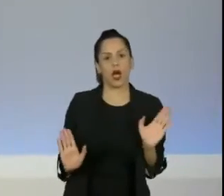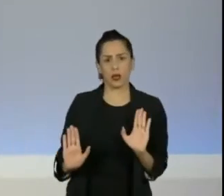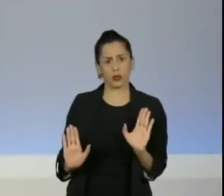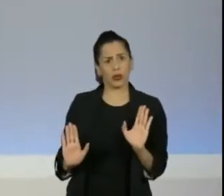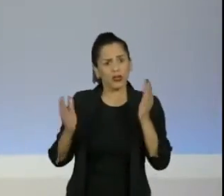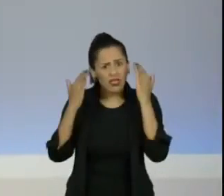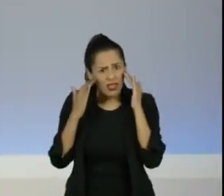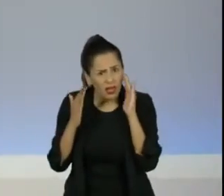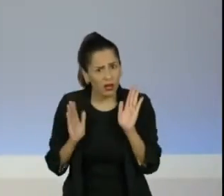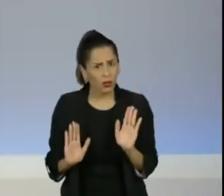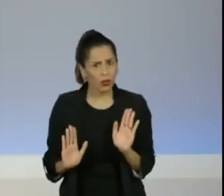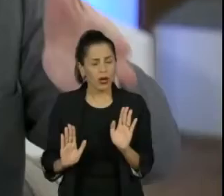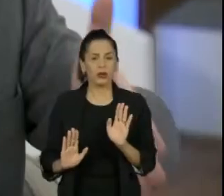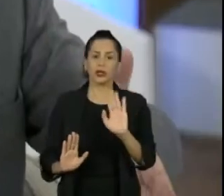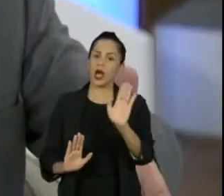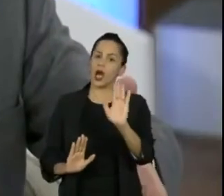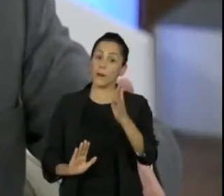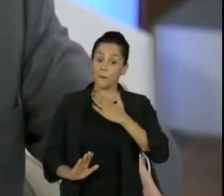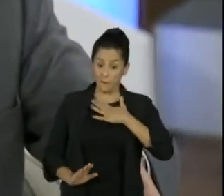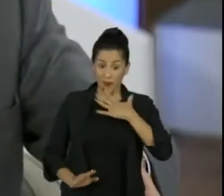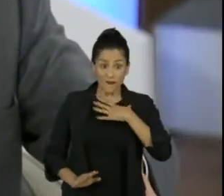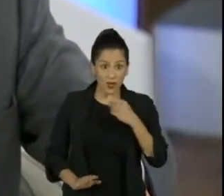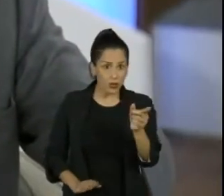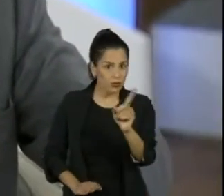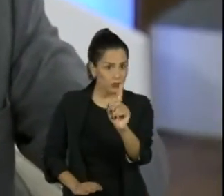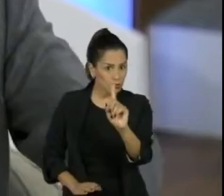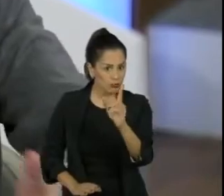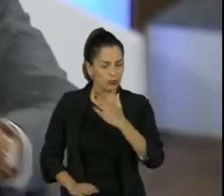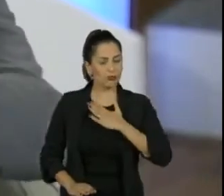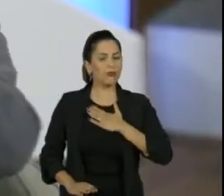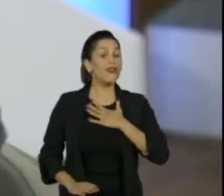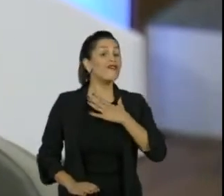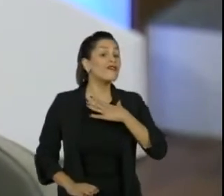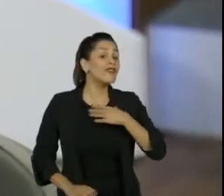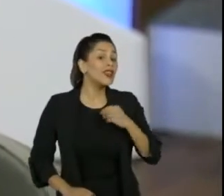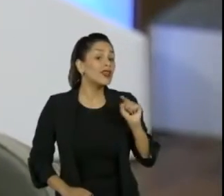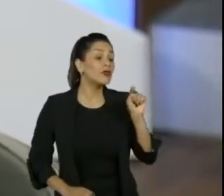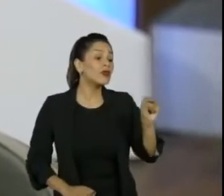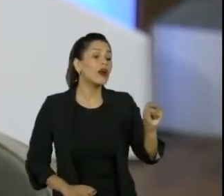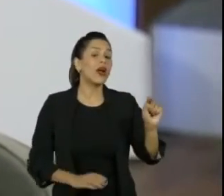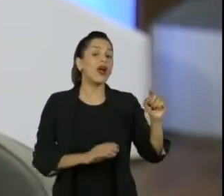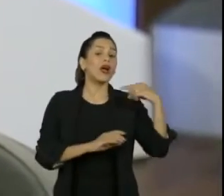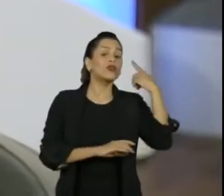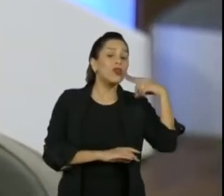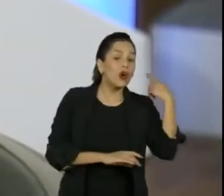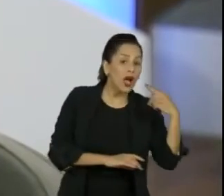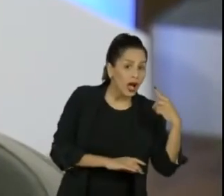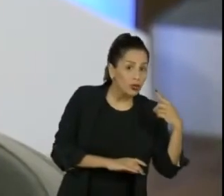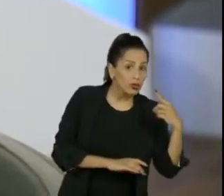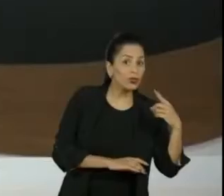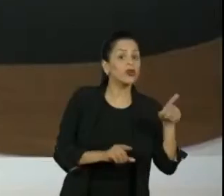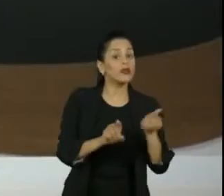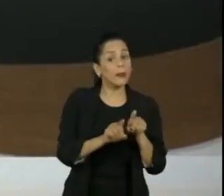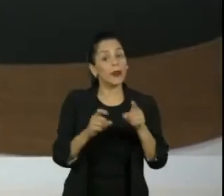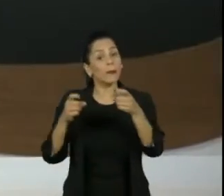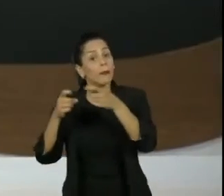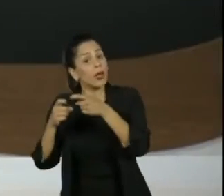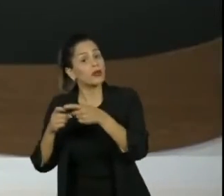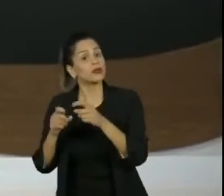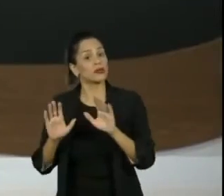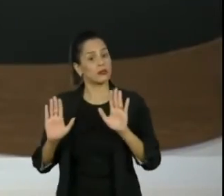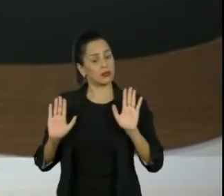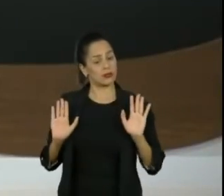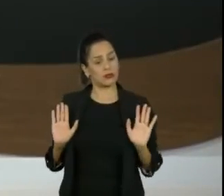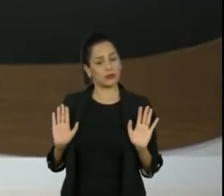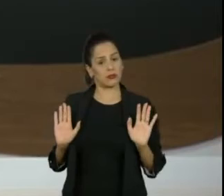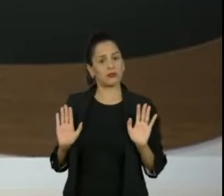contratei. Filho meu tem escritório de advocacia e exerce a medicina. Prefeito, Minas Gerais tem um